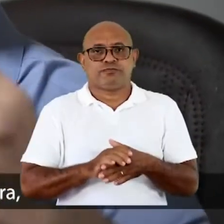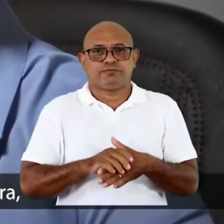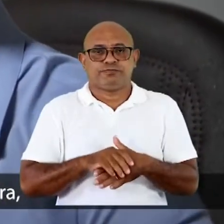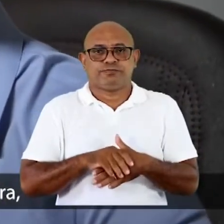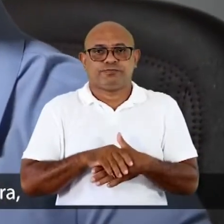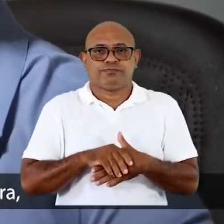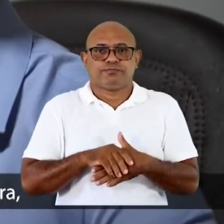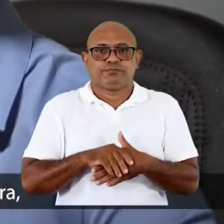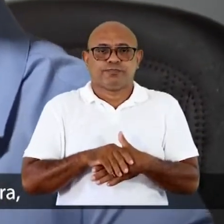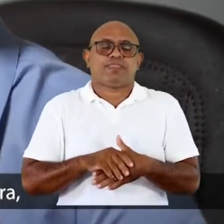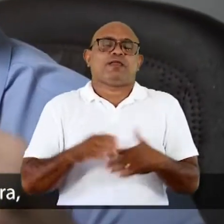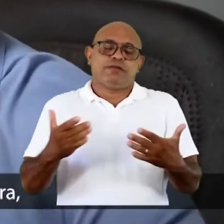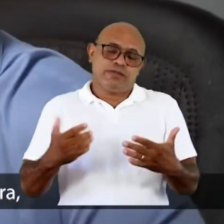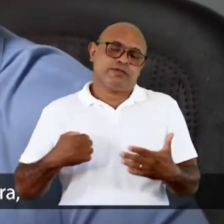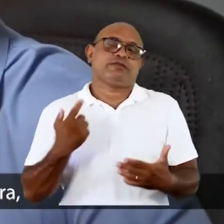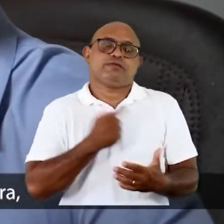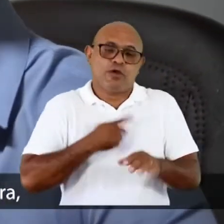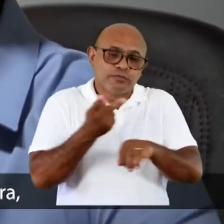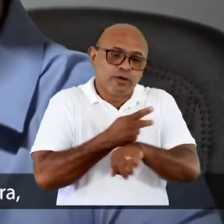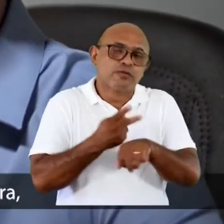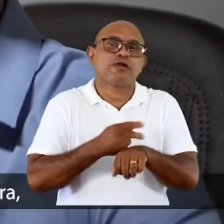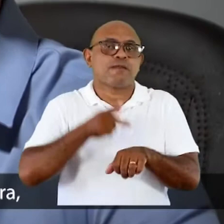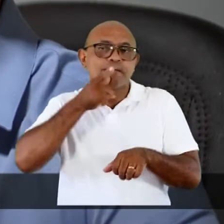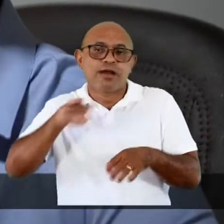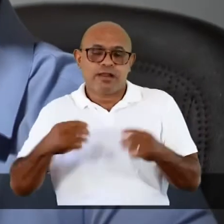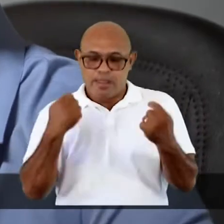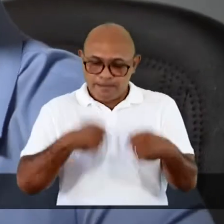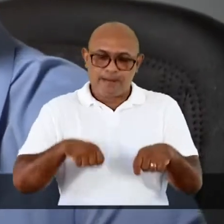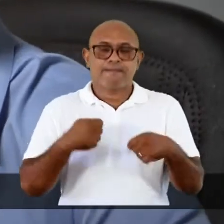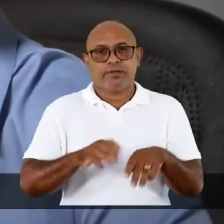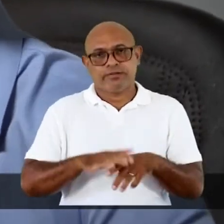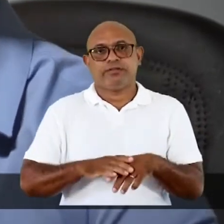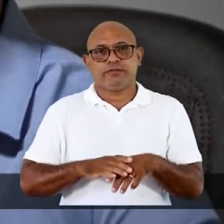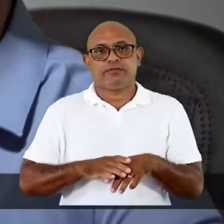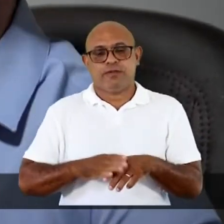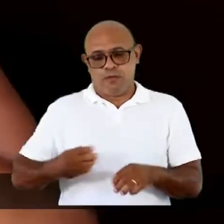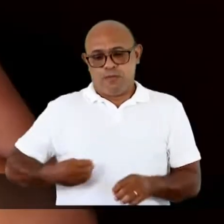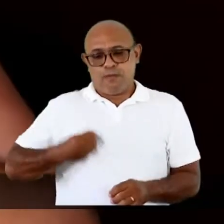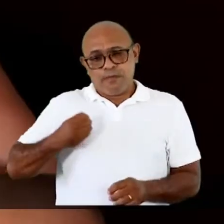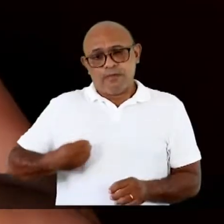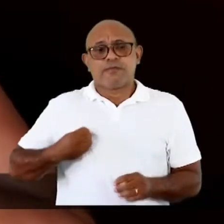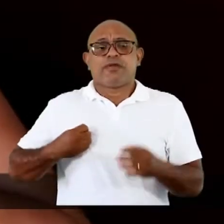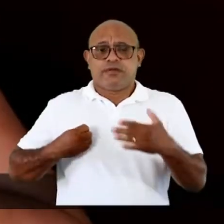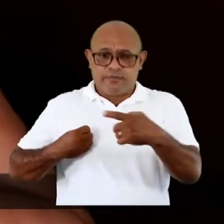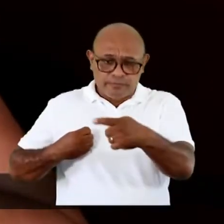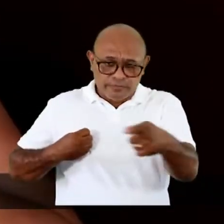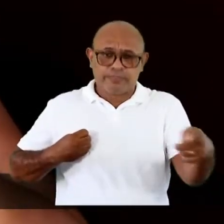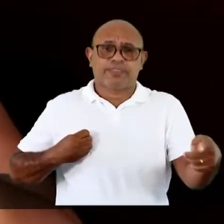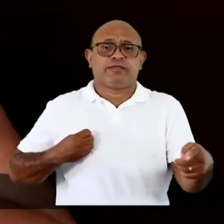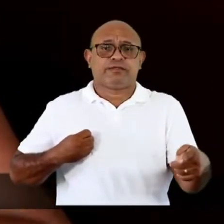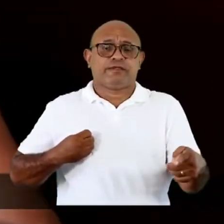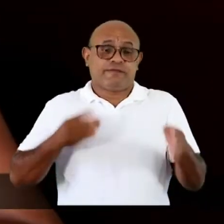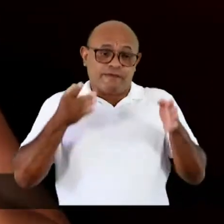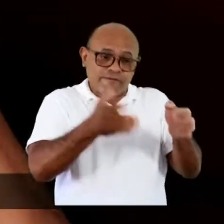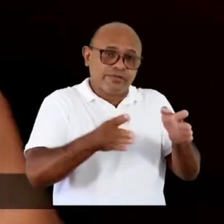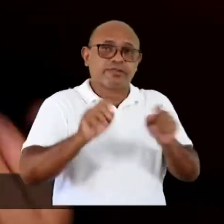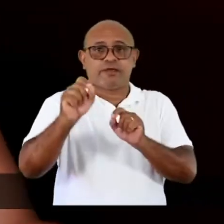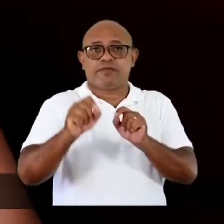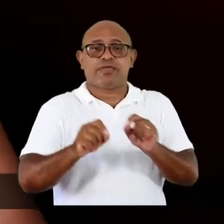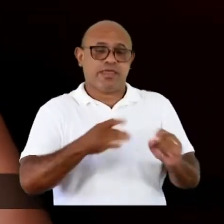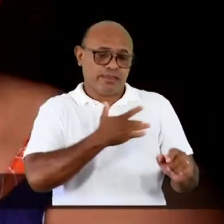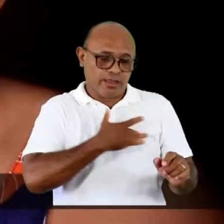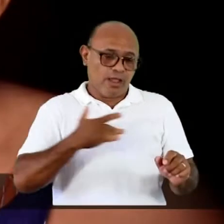frente, grandeza. É isso que a gente procura, é isso que o Parnaíba está precisando. O parnaibano tem que visar